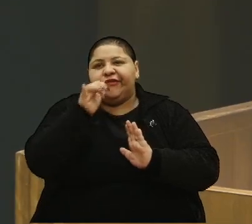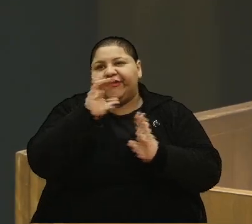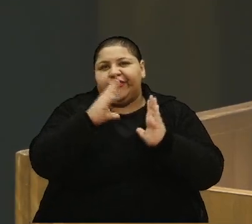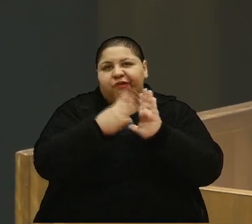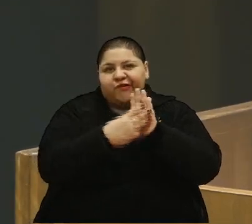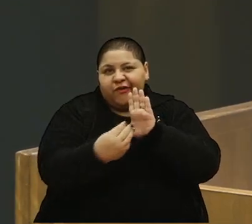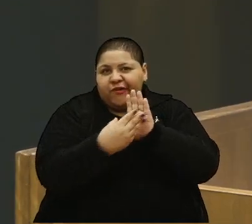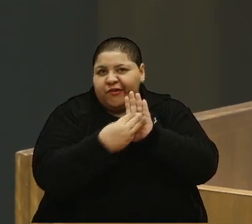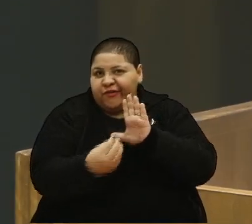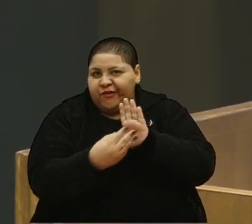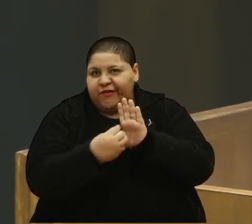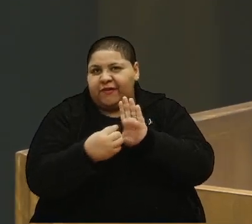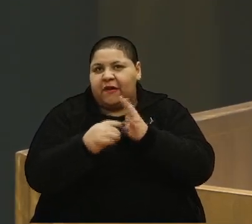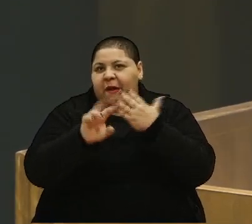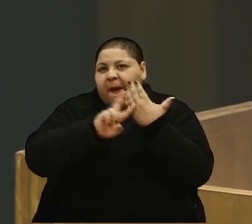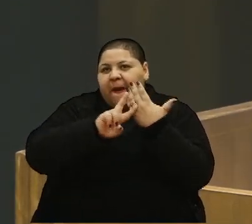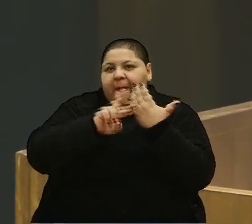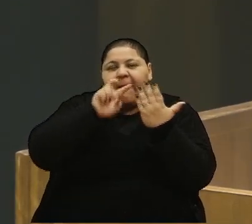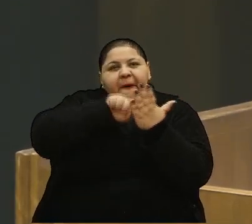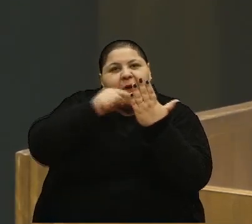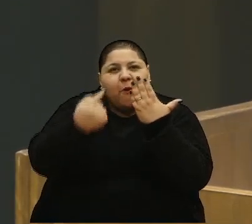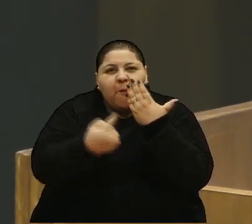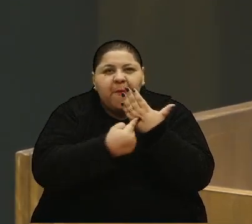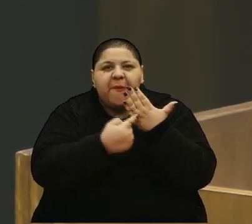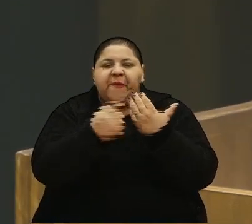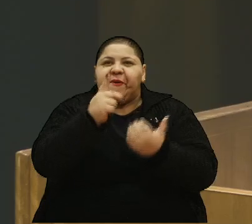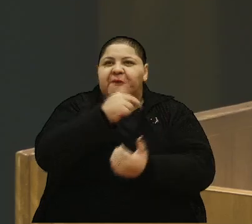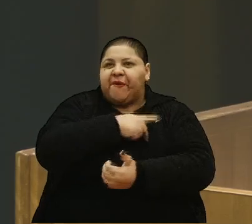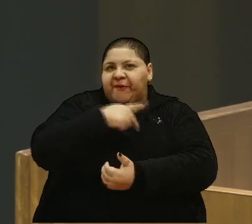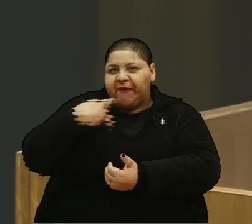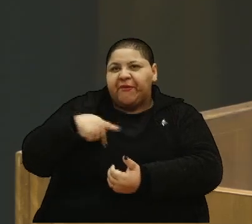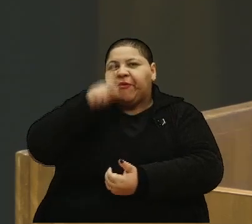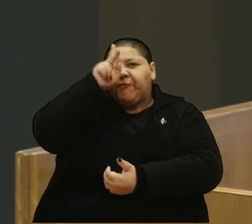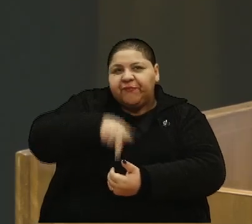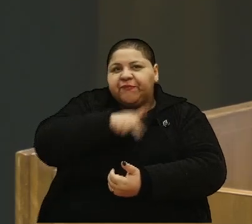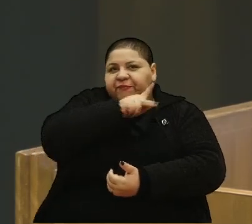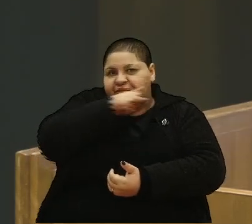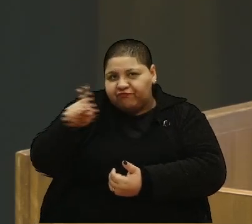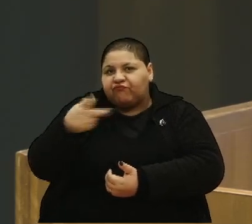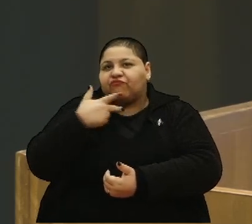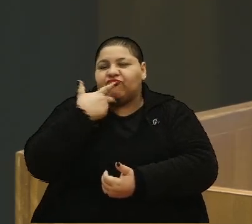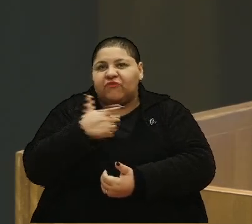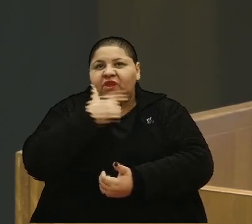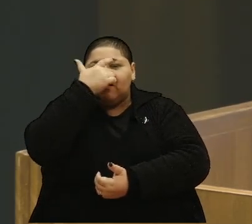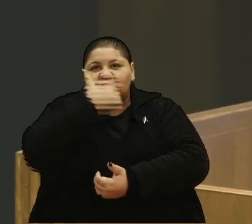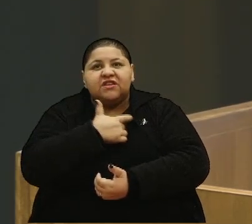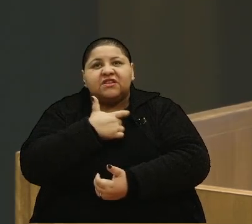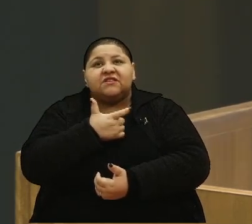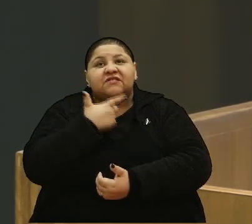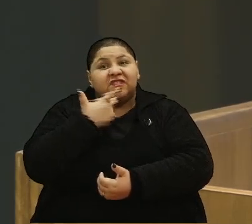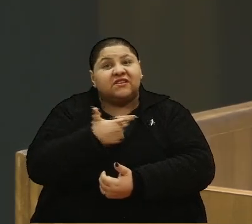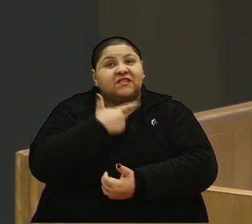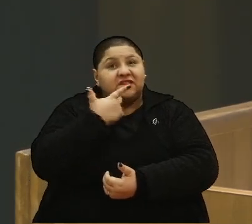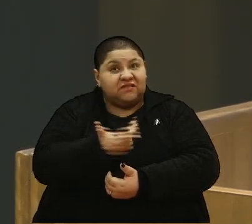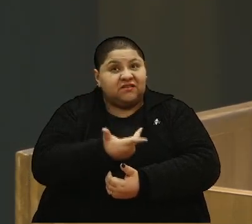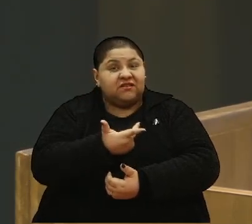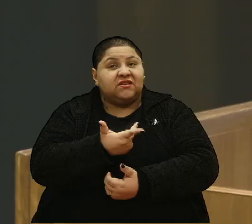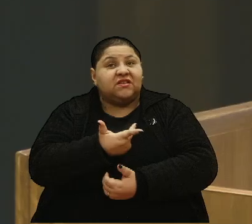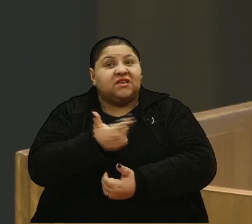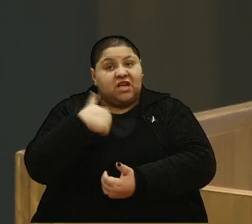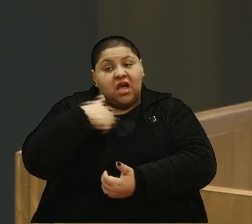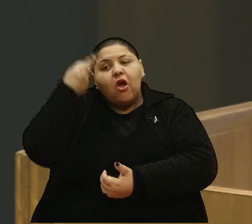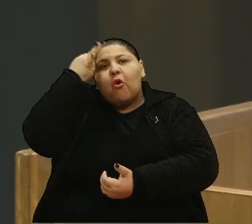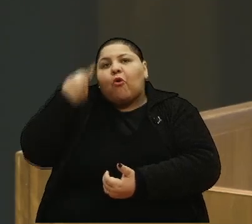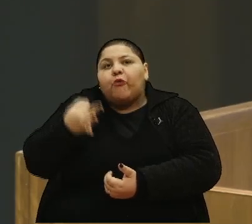a metáfora, né? Os pastores e os padres, na fala dele, eu acho que ele estava querendo se referir a esse sentido, eu